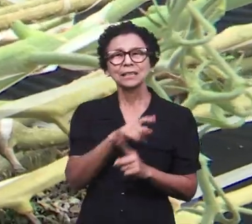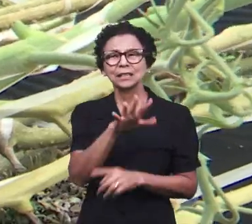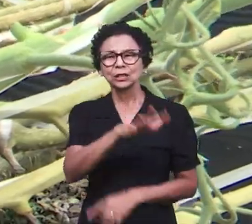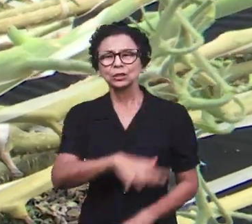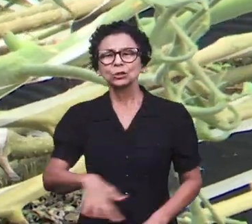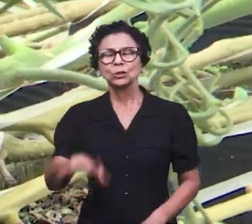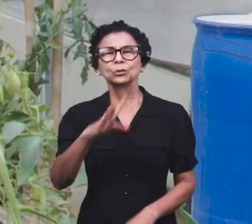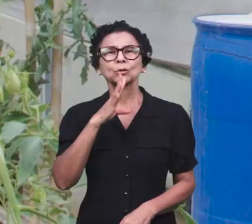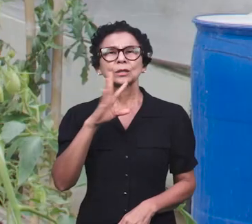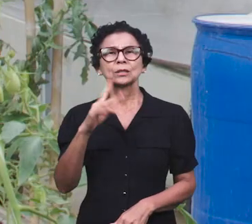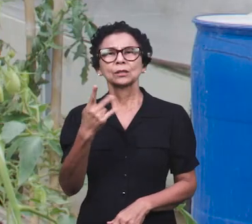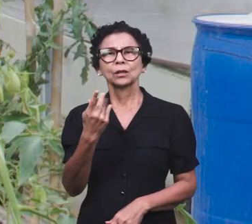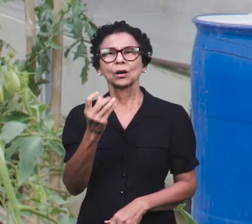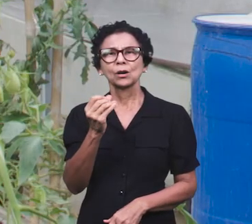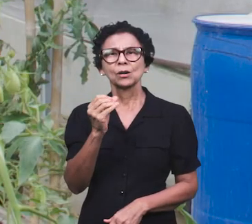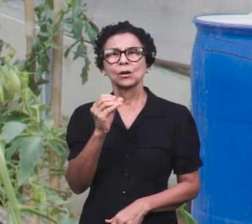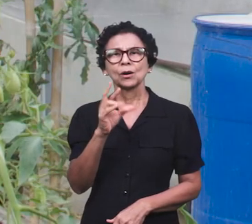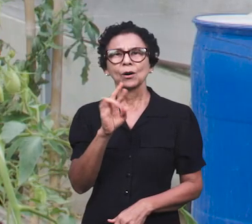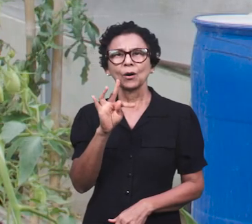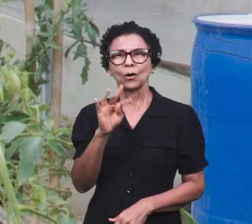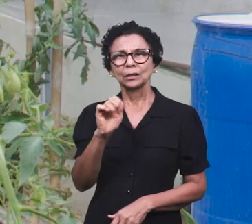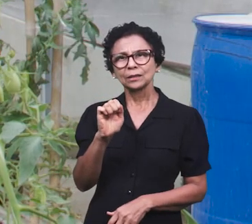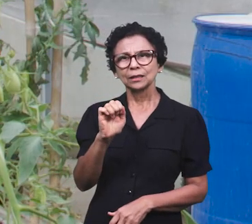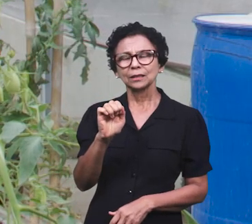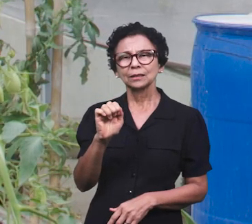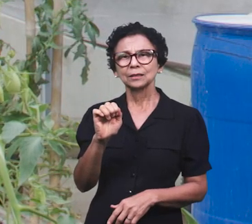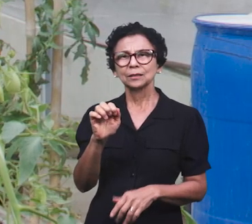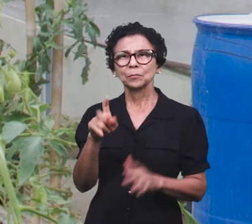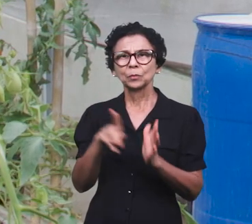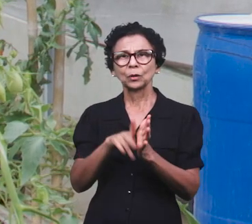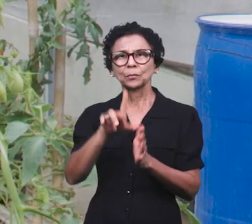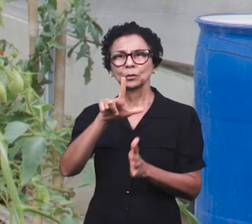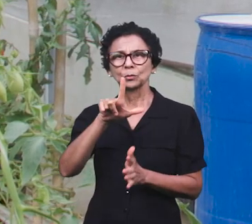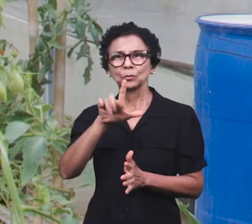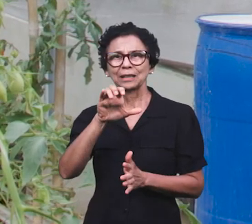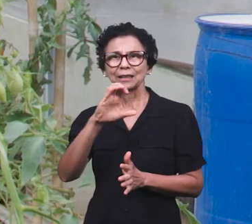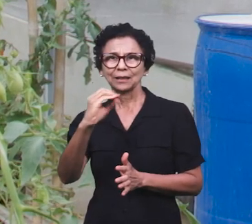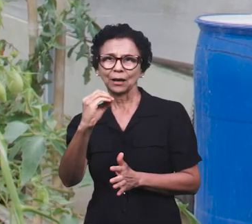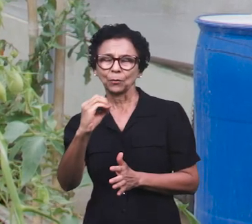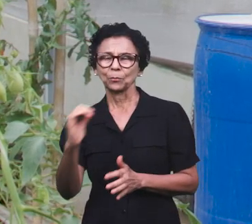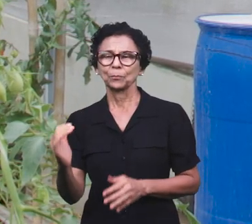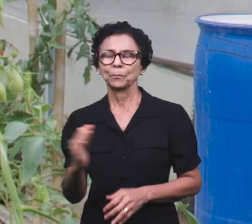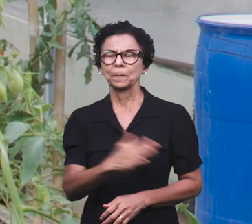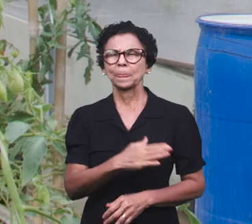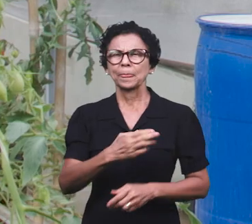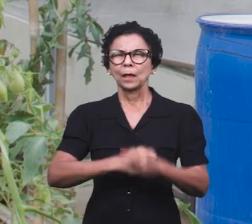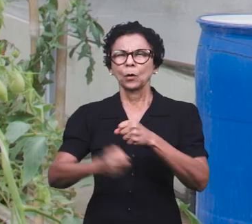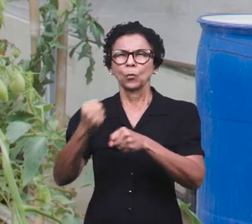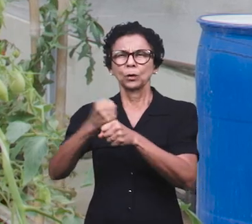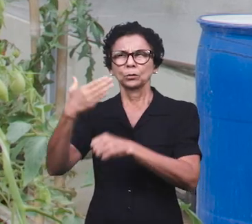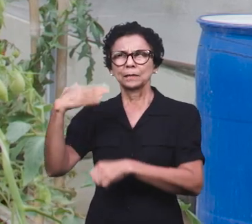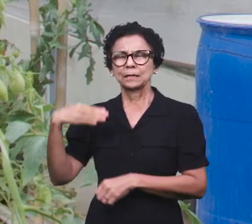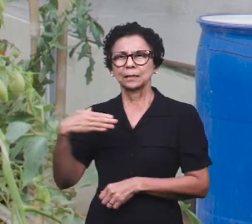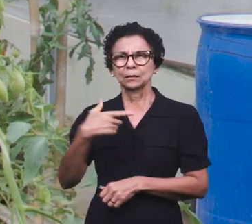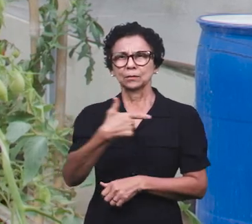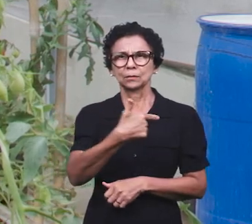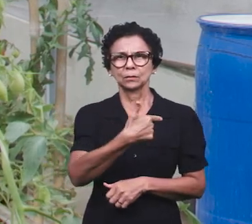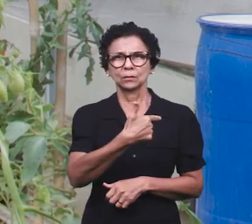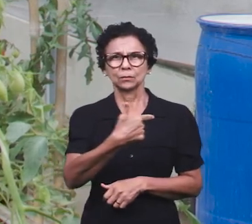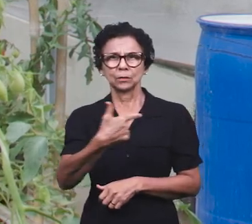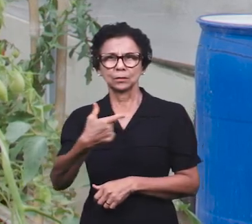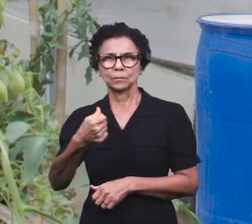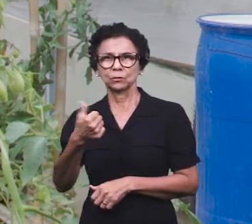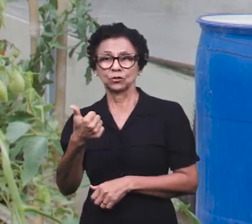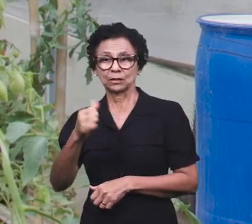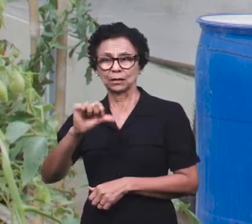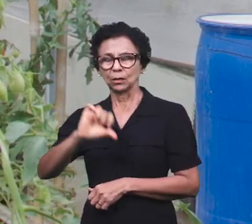região de Vitória. Em 2019, a gente resolveu fazer uma reforma, era um telhado,